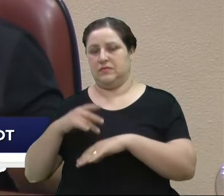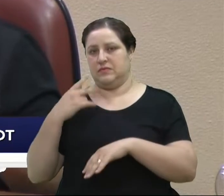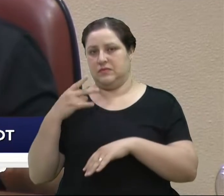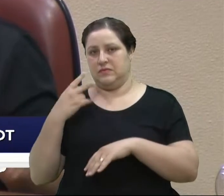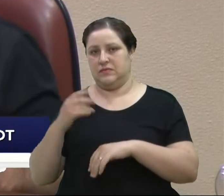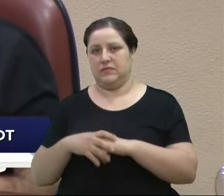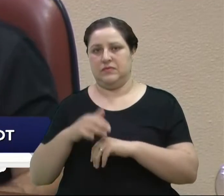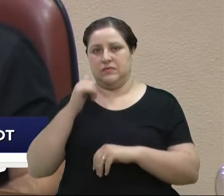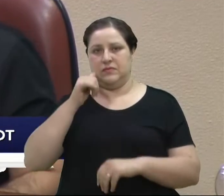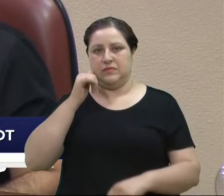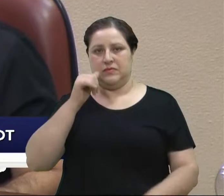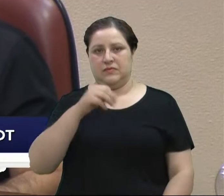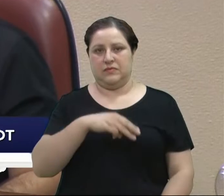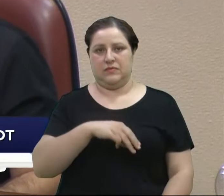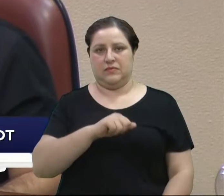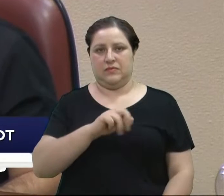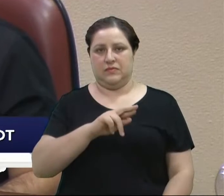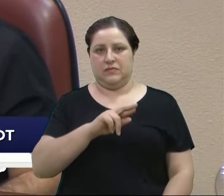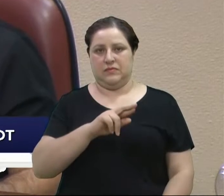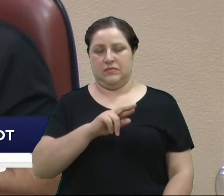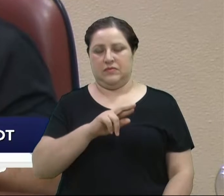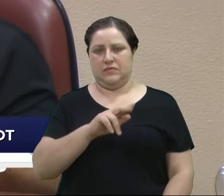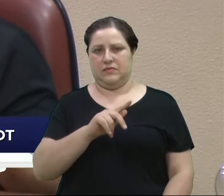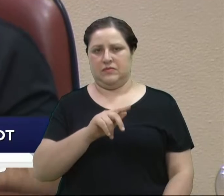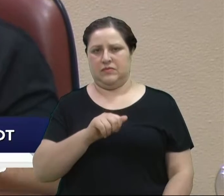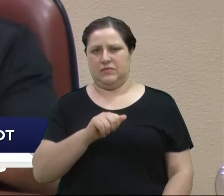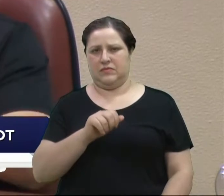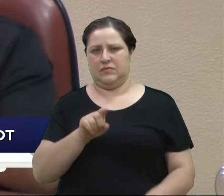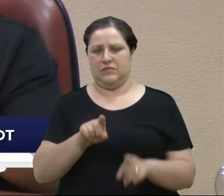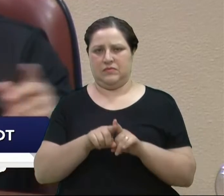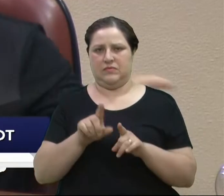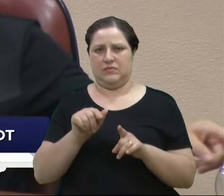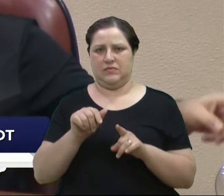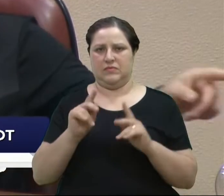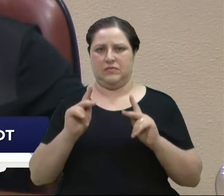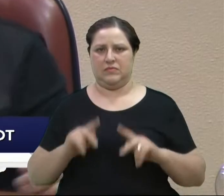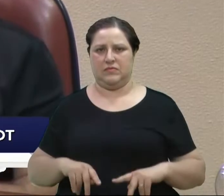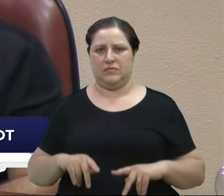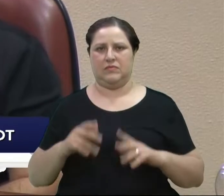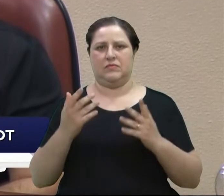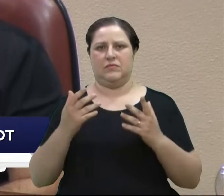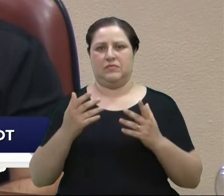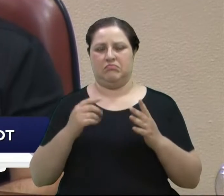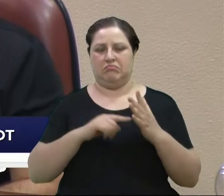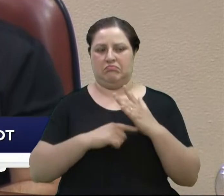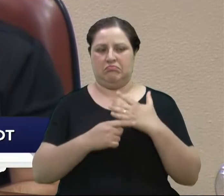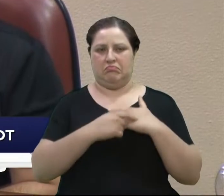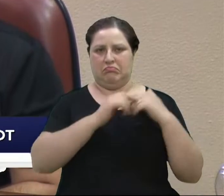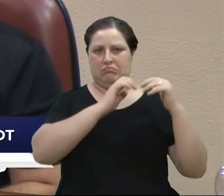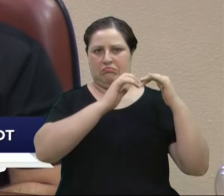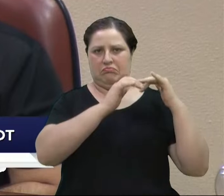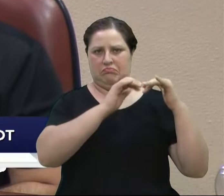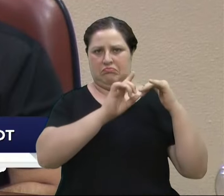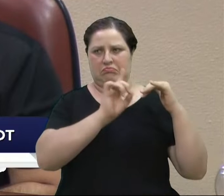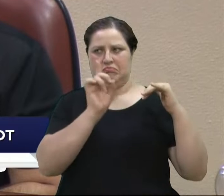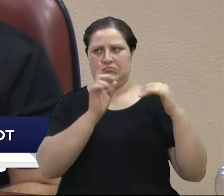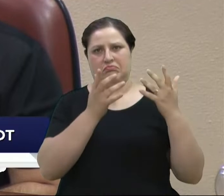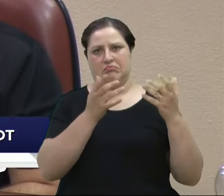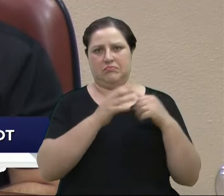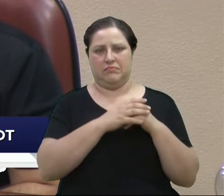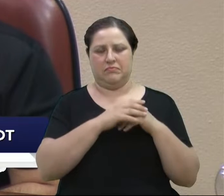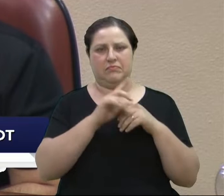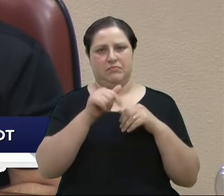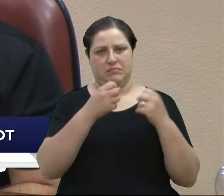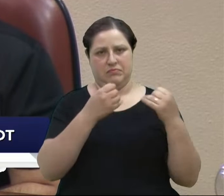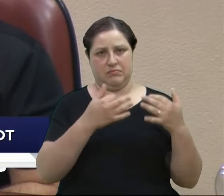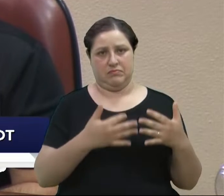cérebro também lá dessa situação que a gente está falando lá na Secretaria de Saúde, ela vai poder explicar melhor. Mas essa reunião que nós estamos fazendo hoje, ela